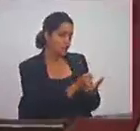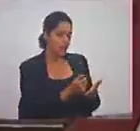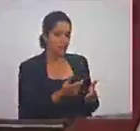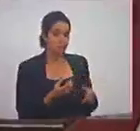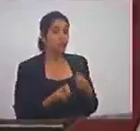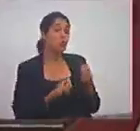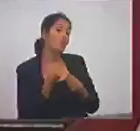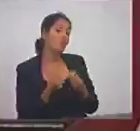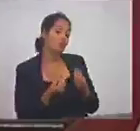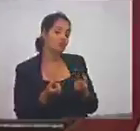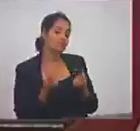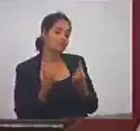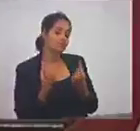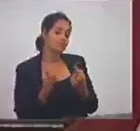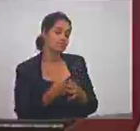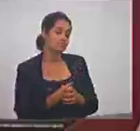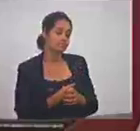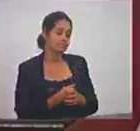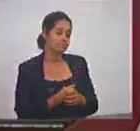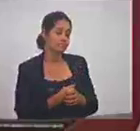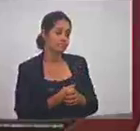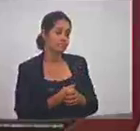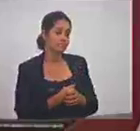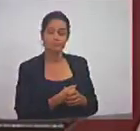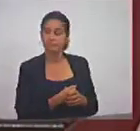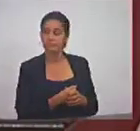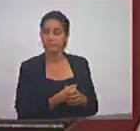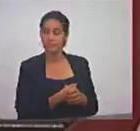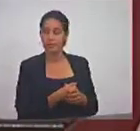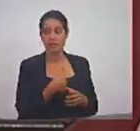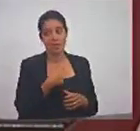Como que fica a situação dele? Então, infelizmente, eu acho que